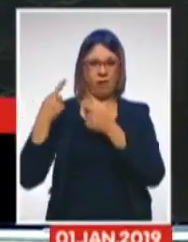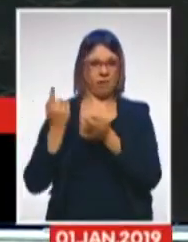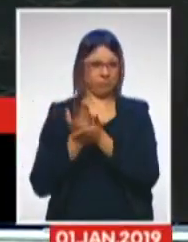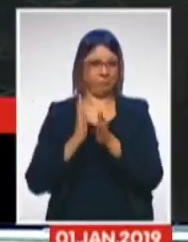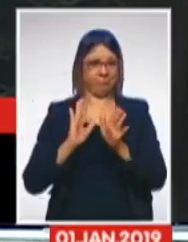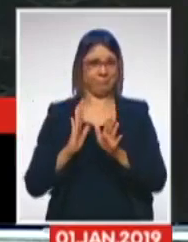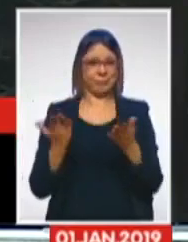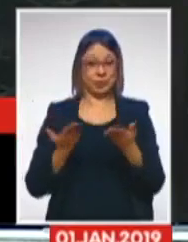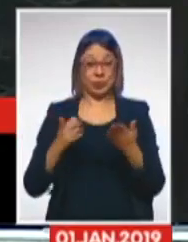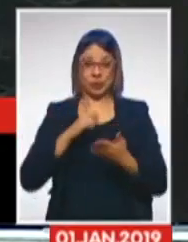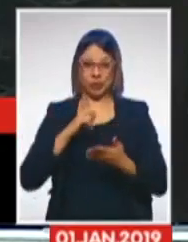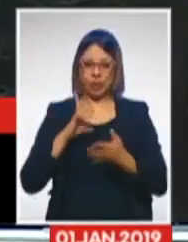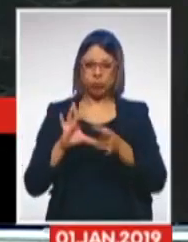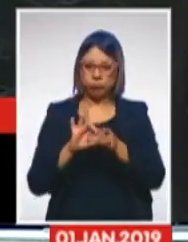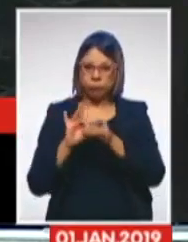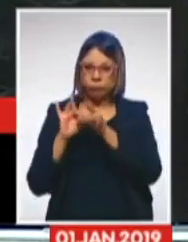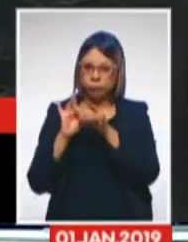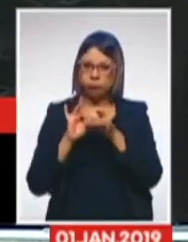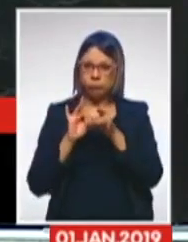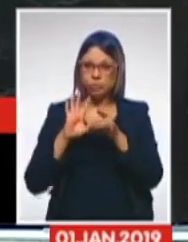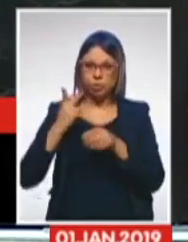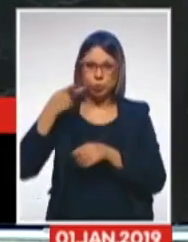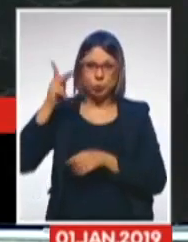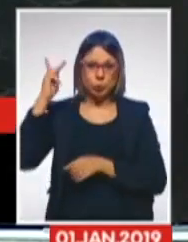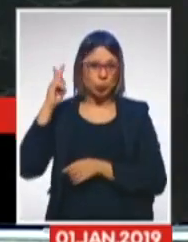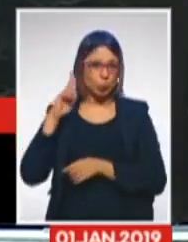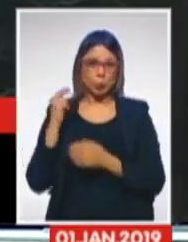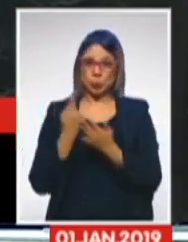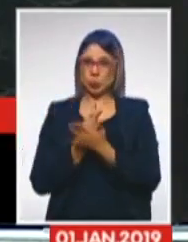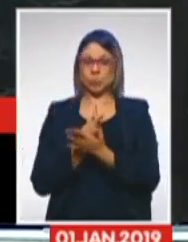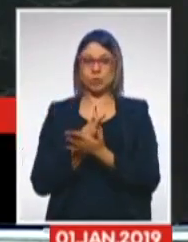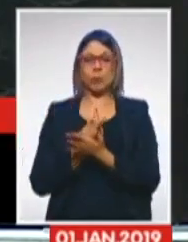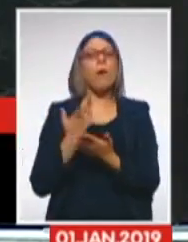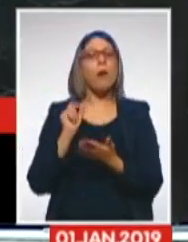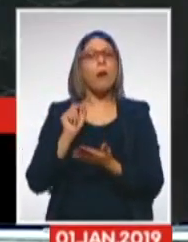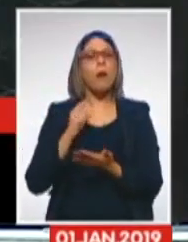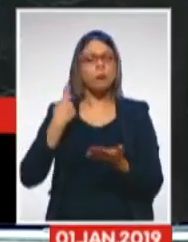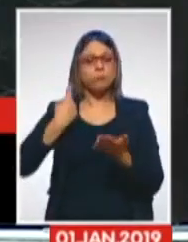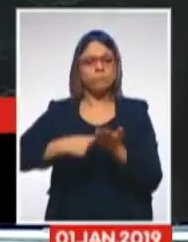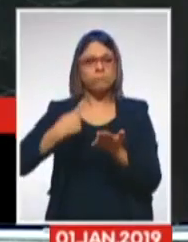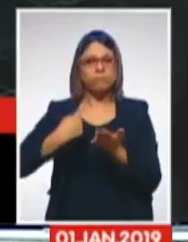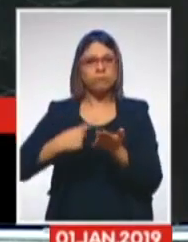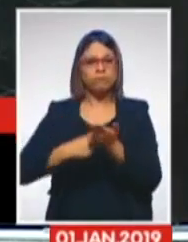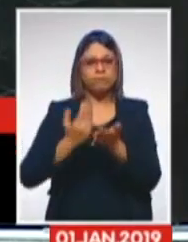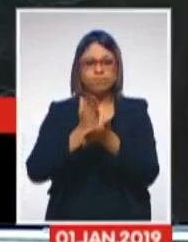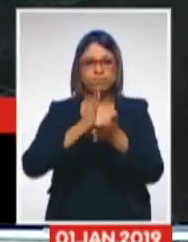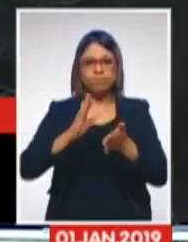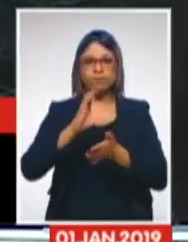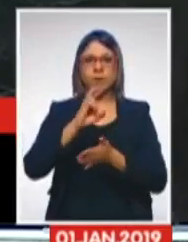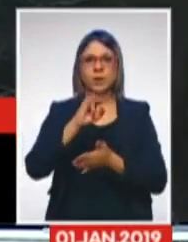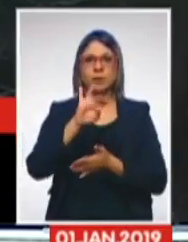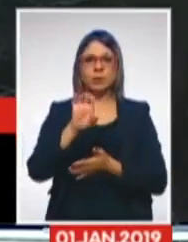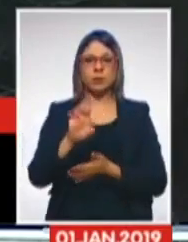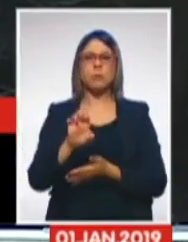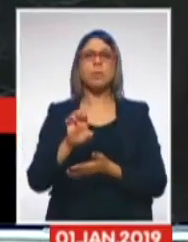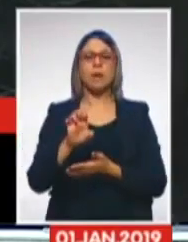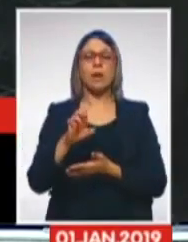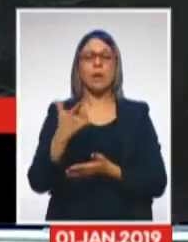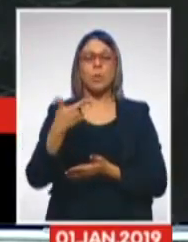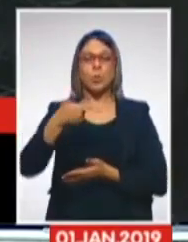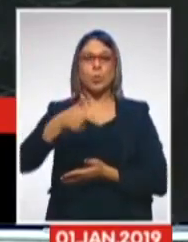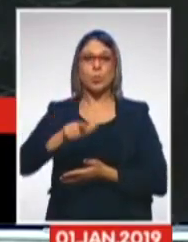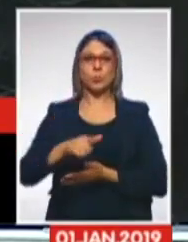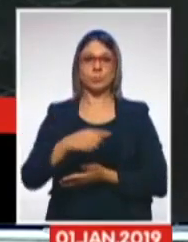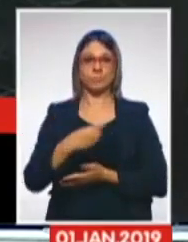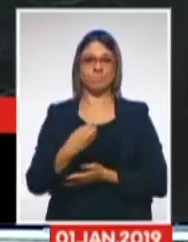e formar uma aliança histórica, o compromisso de sair da crise e escrever um novo